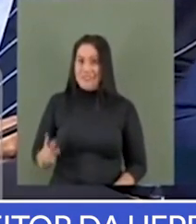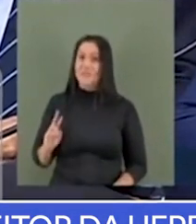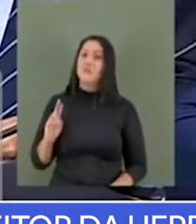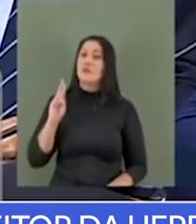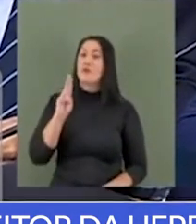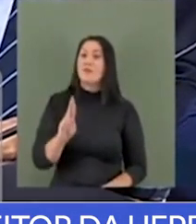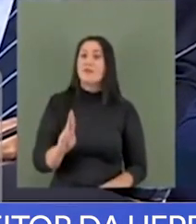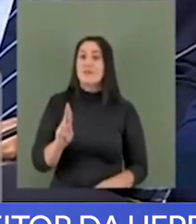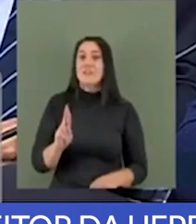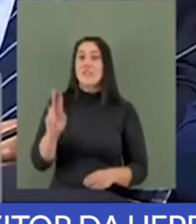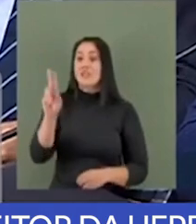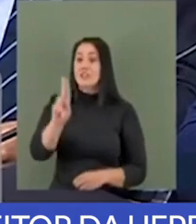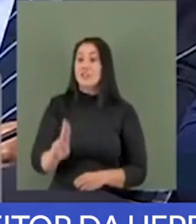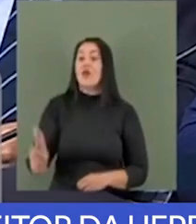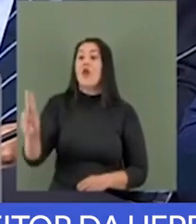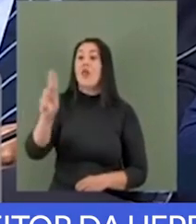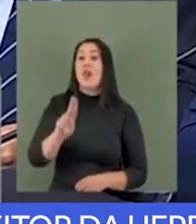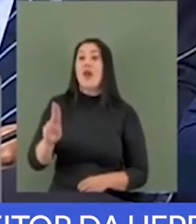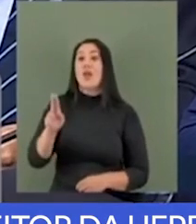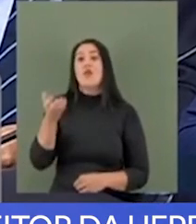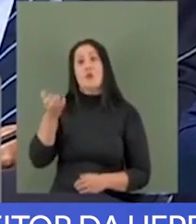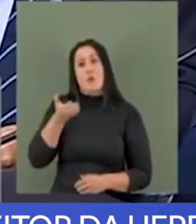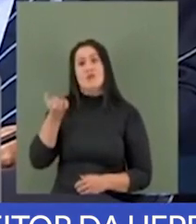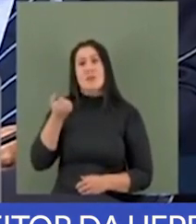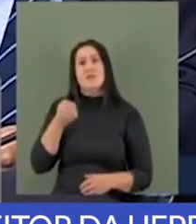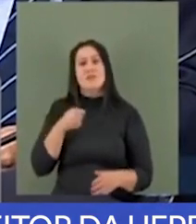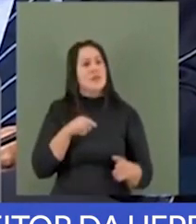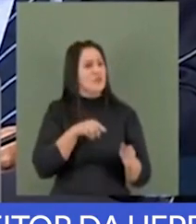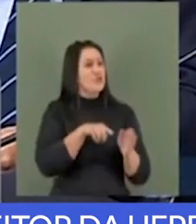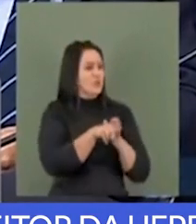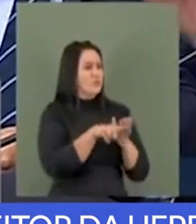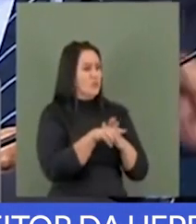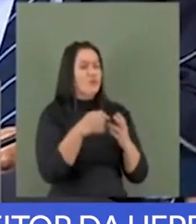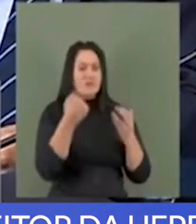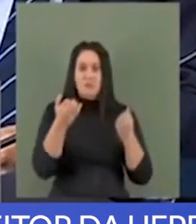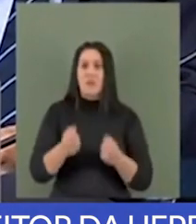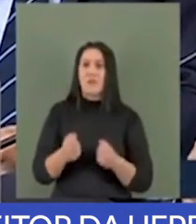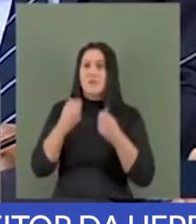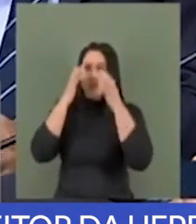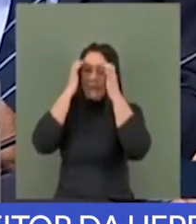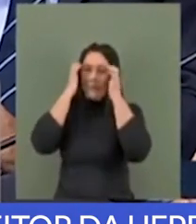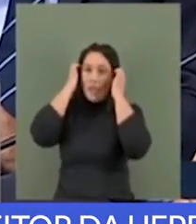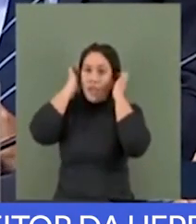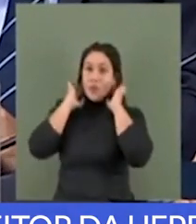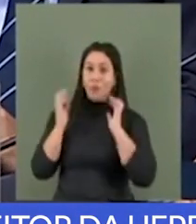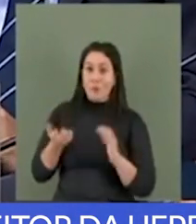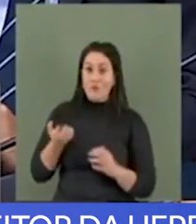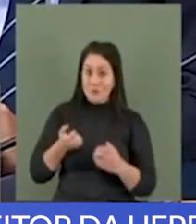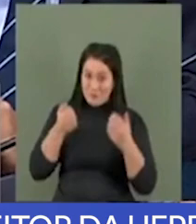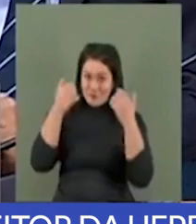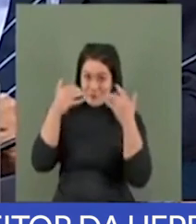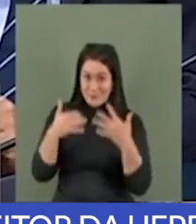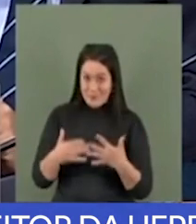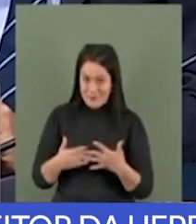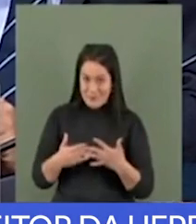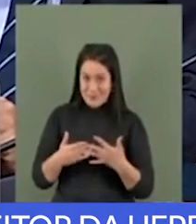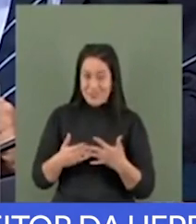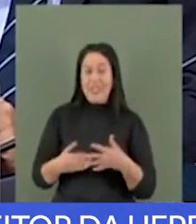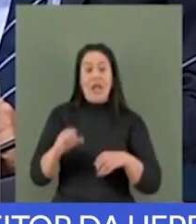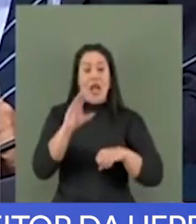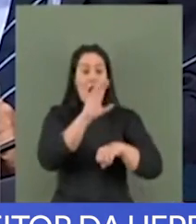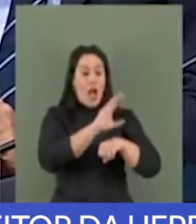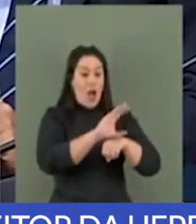1988, muito pouco foi feito até o momento para realmente dar liberdade financeira e administrativa a essas